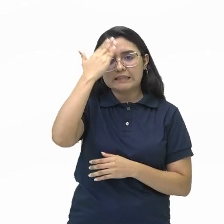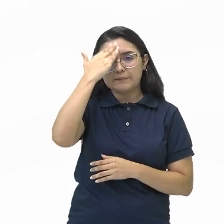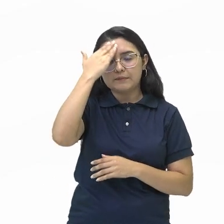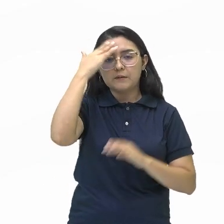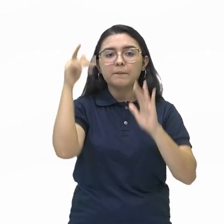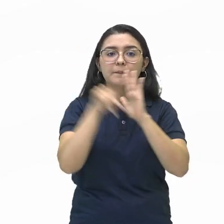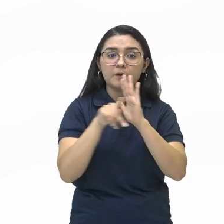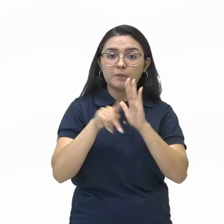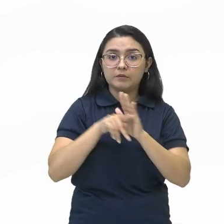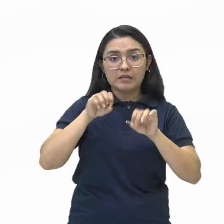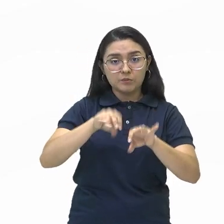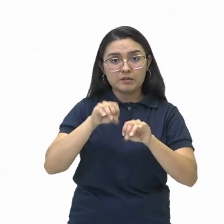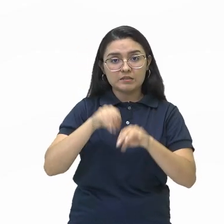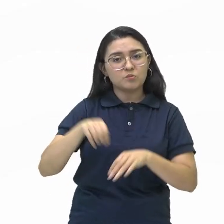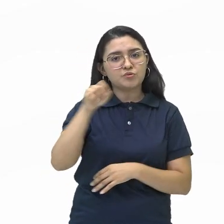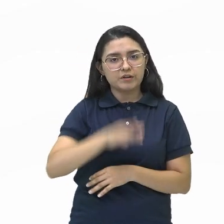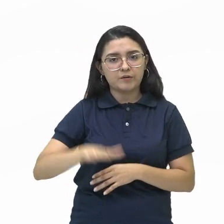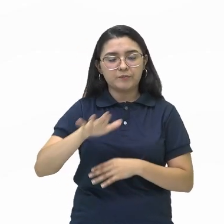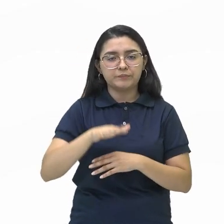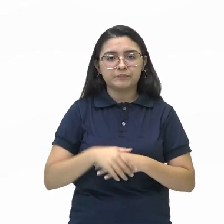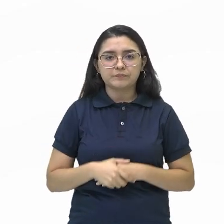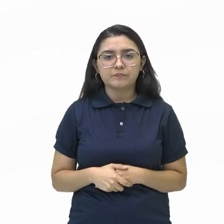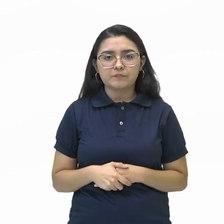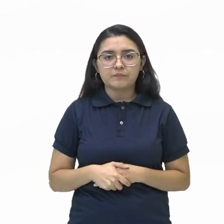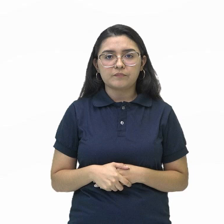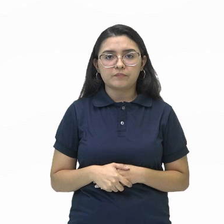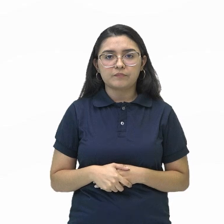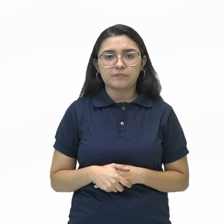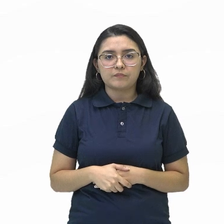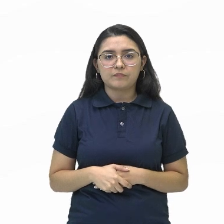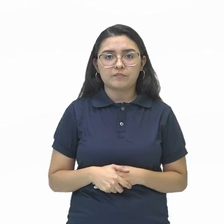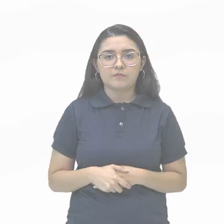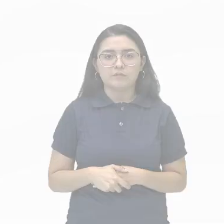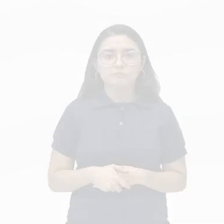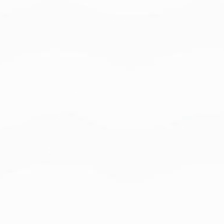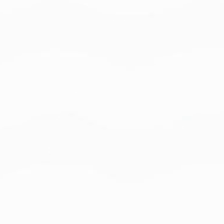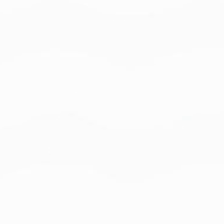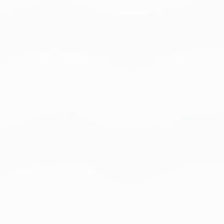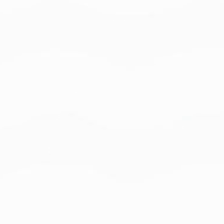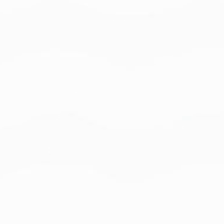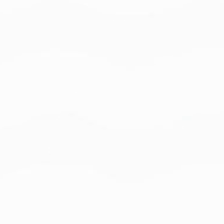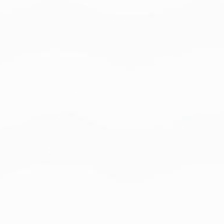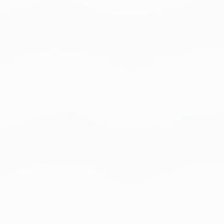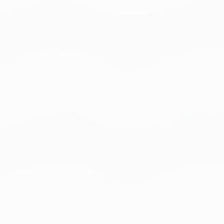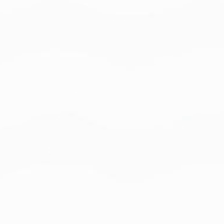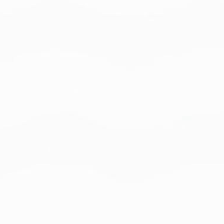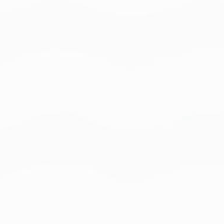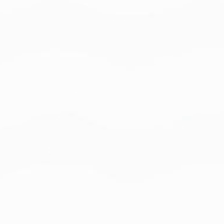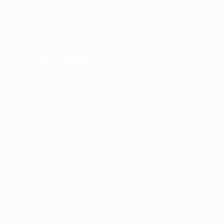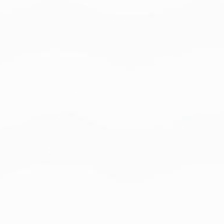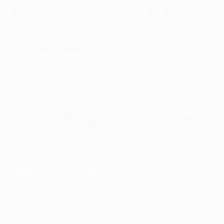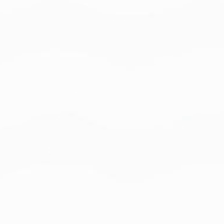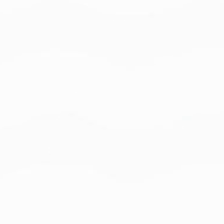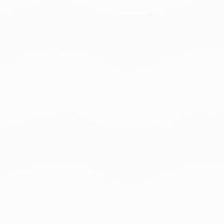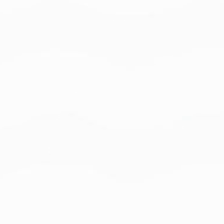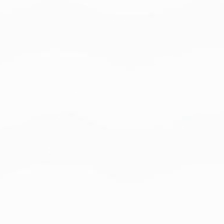da educação geral. Então, na educação geral, né, o que os estudantes, né,